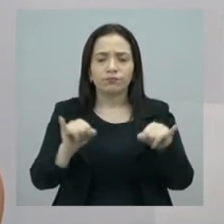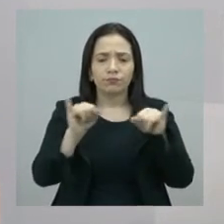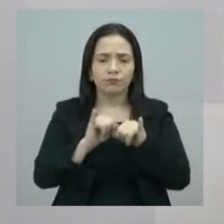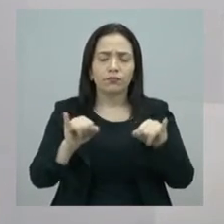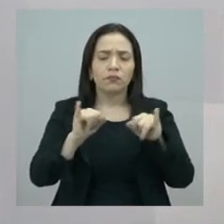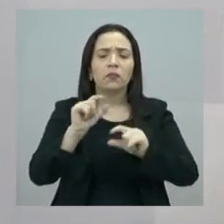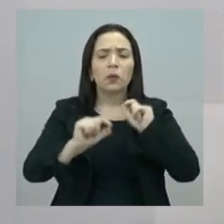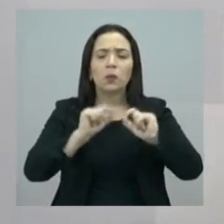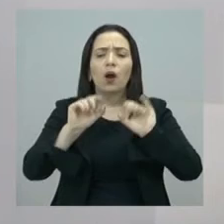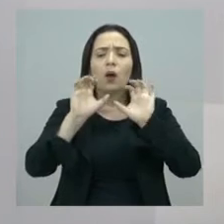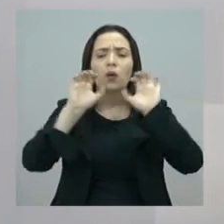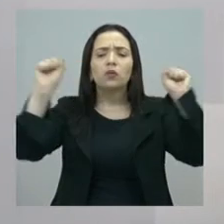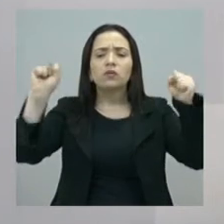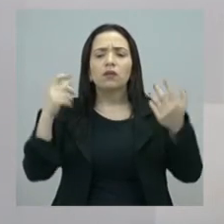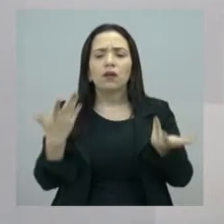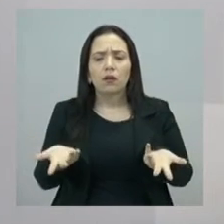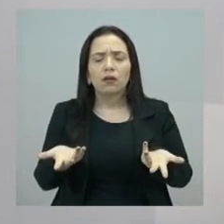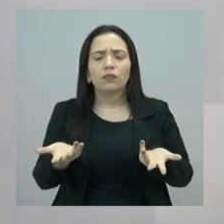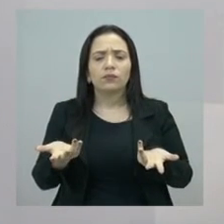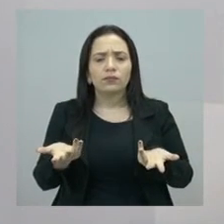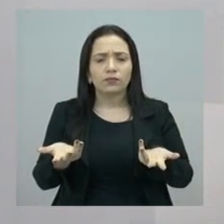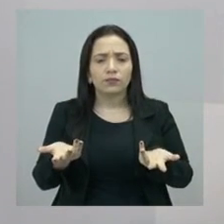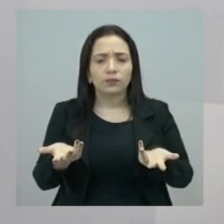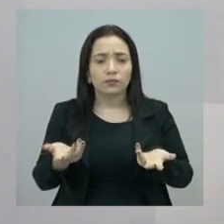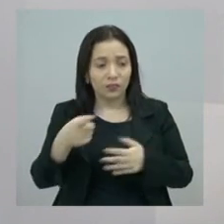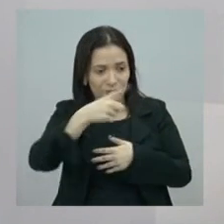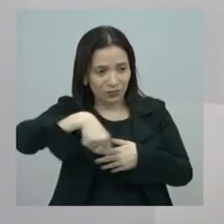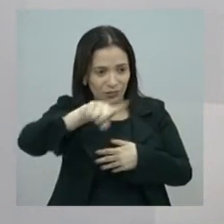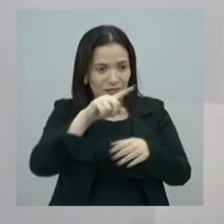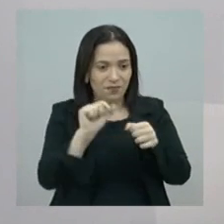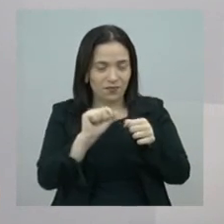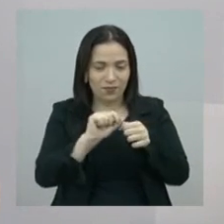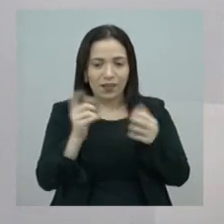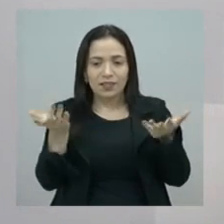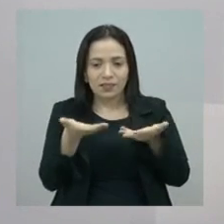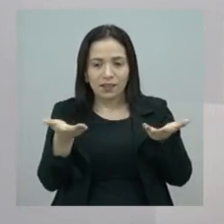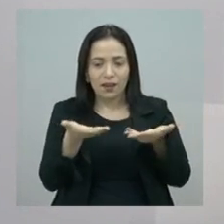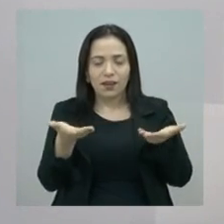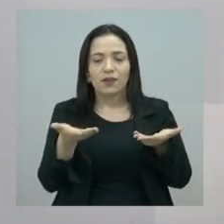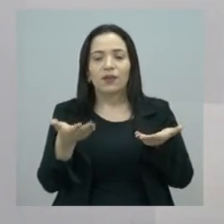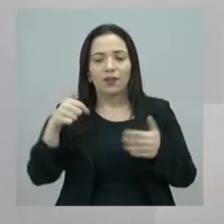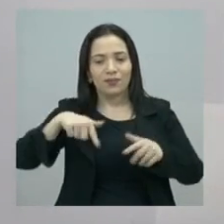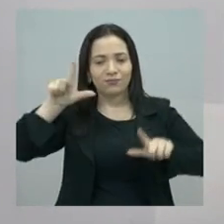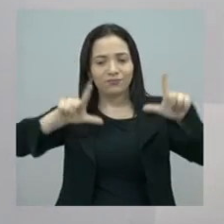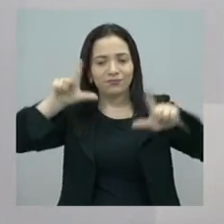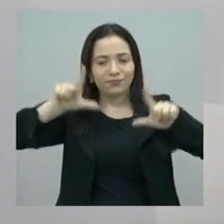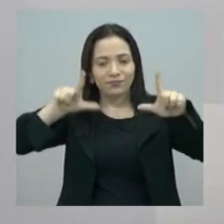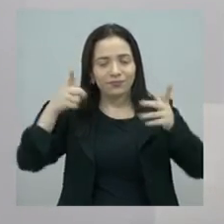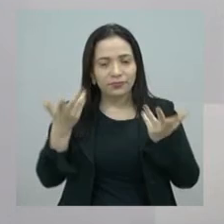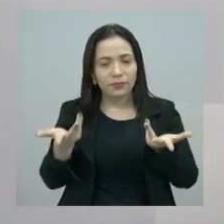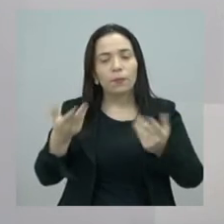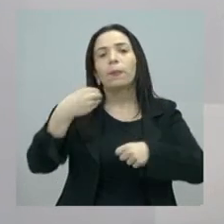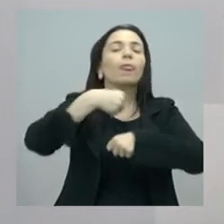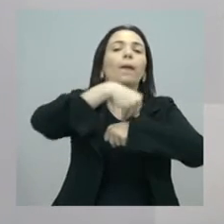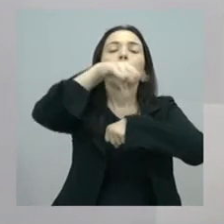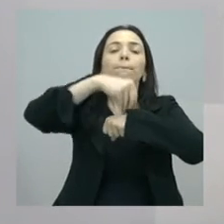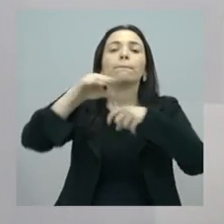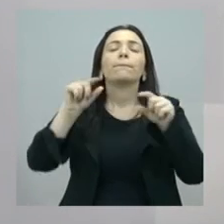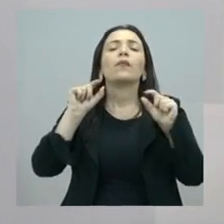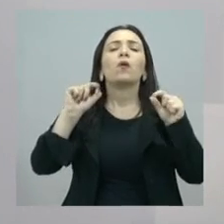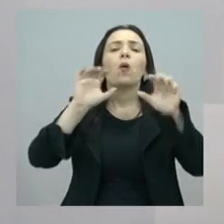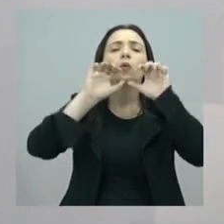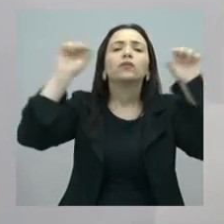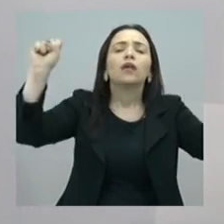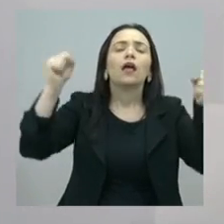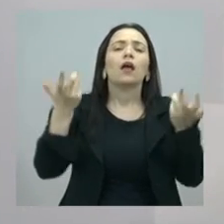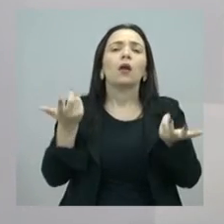divulgar o que é o Conselho Tutelar, assim como vocês estão fazendo agora, através desse veículo de comunicação. O que é o Conselho Tutelar? Qual é a